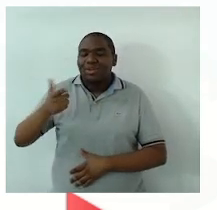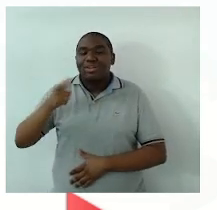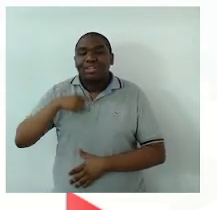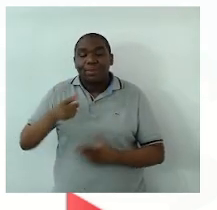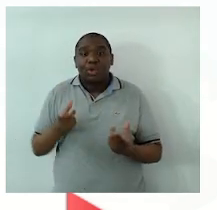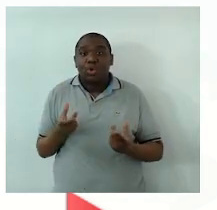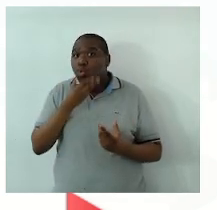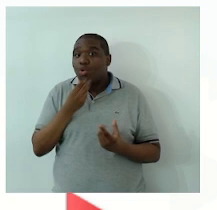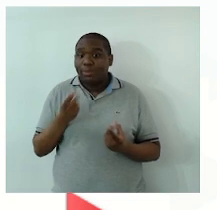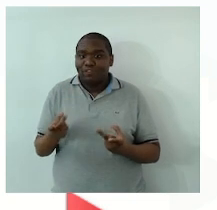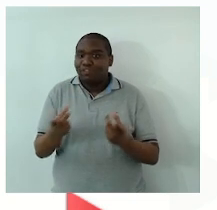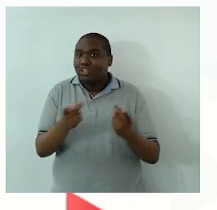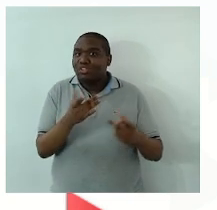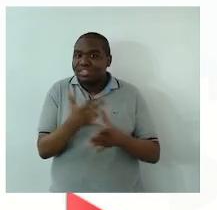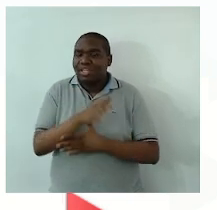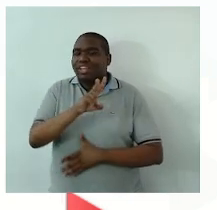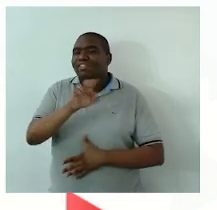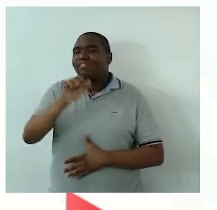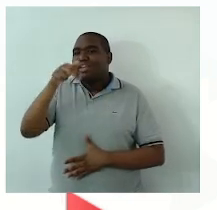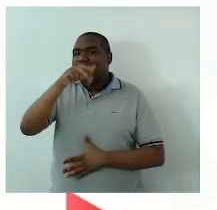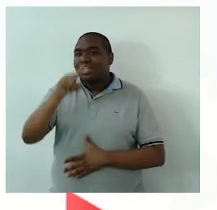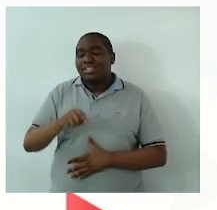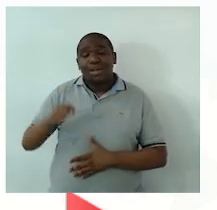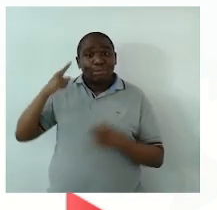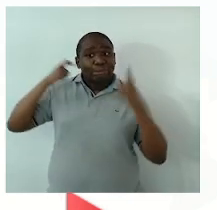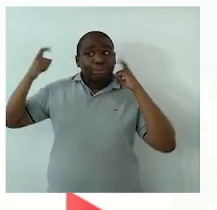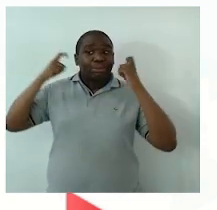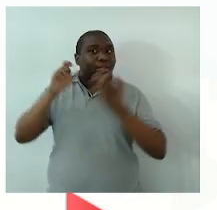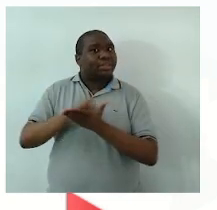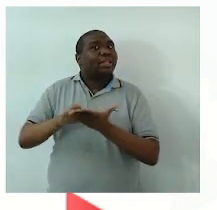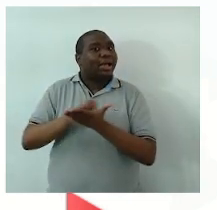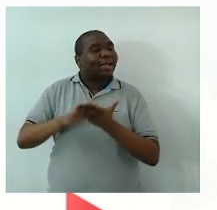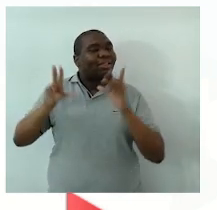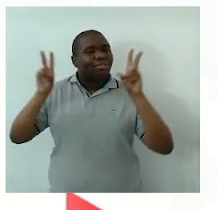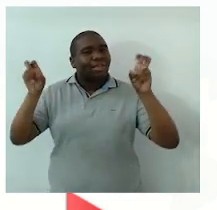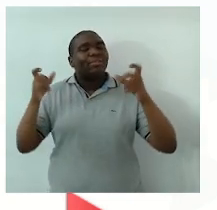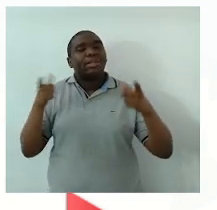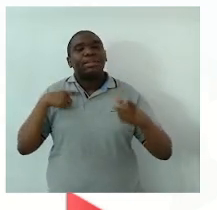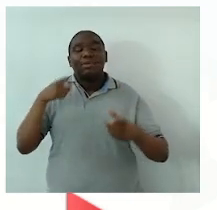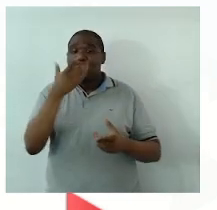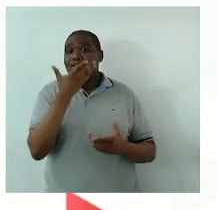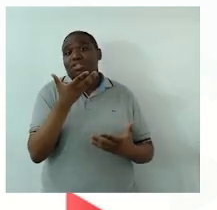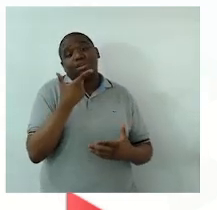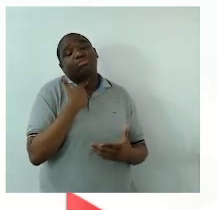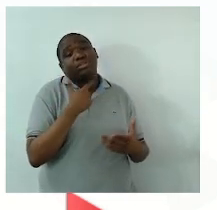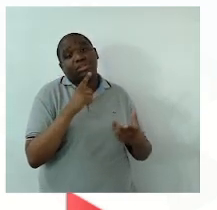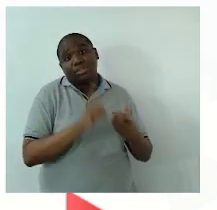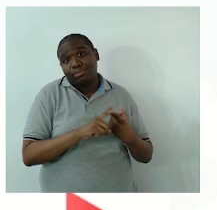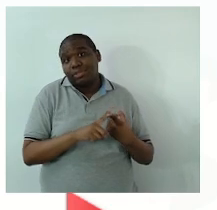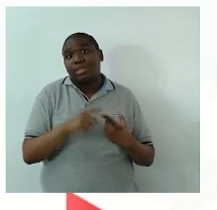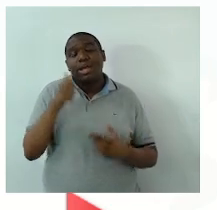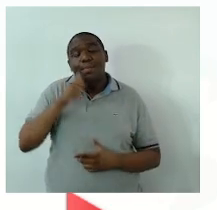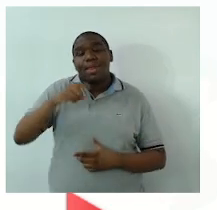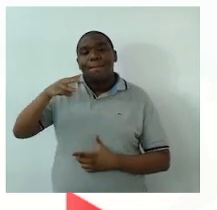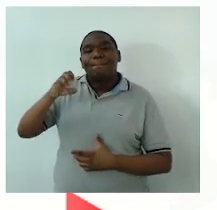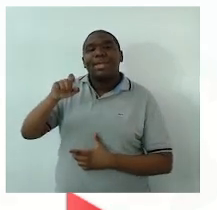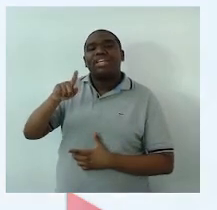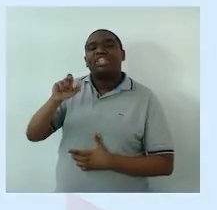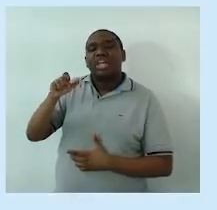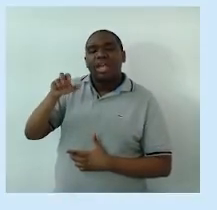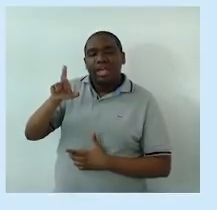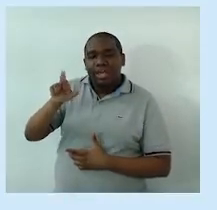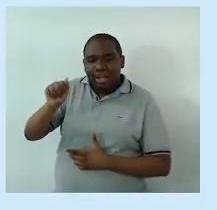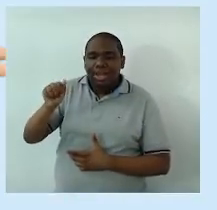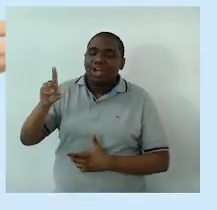de Veneza, Muito Barulho por Nada, Como Quiserdes e A Megera Domada. Então tem comédias